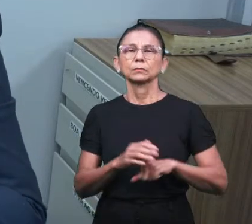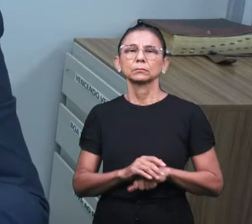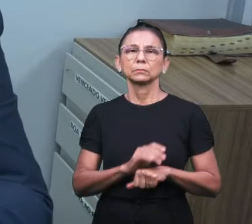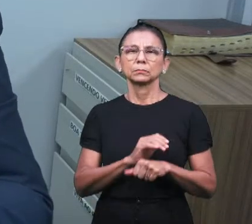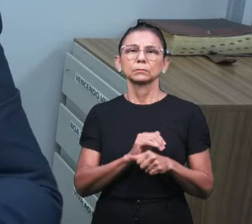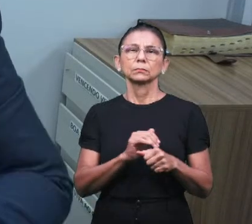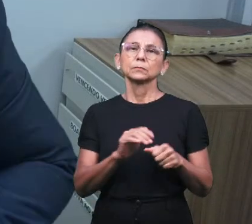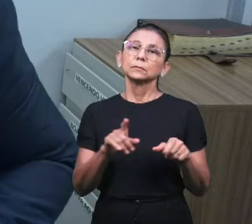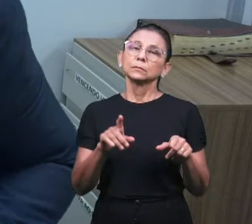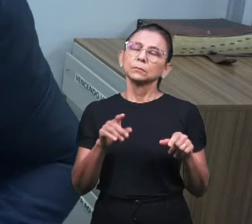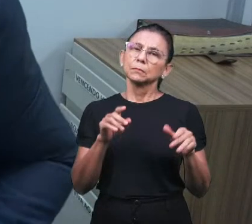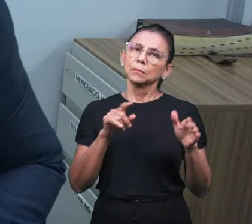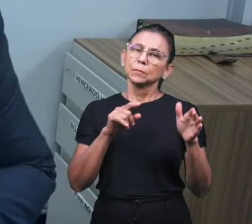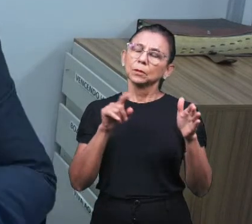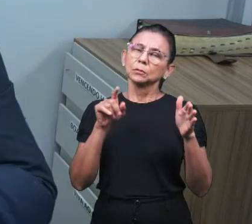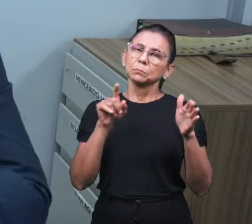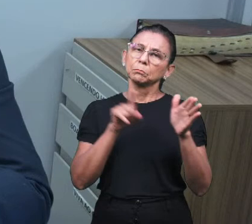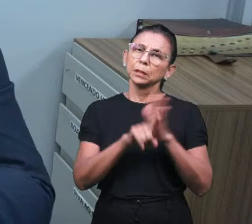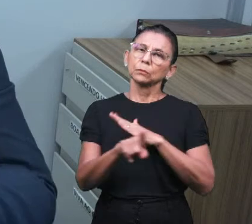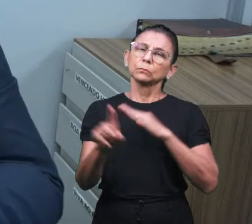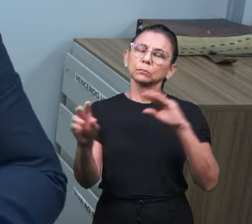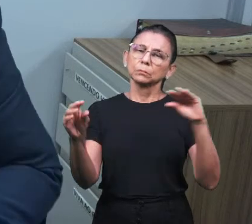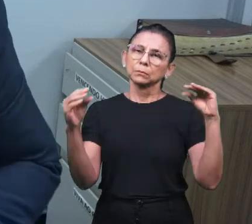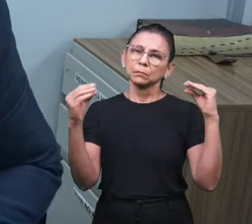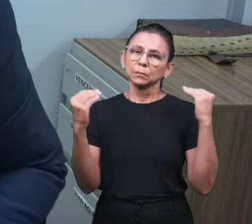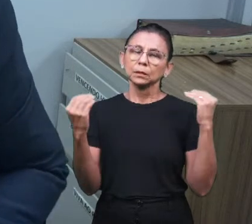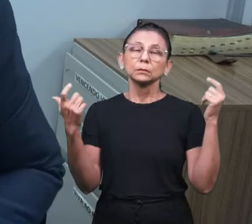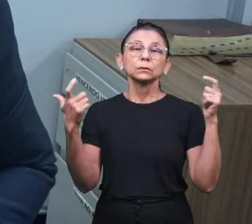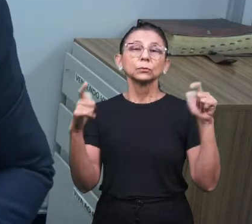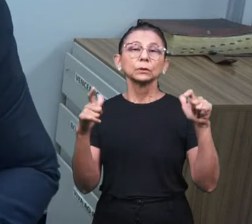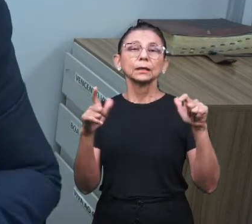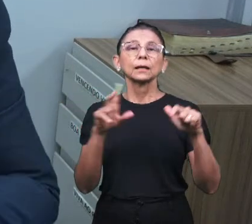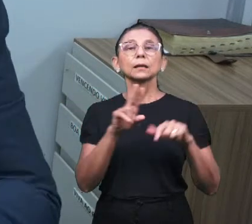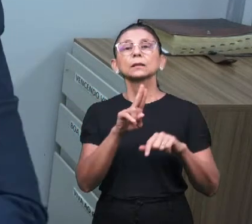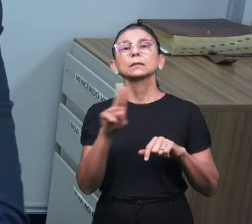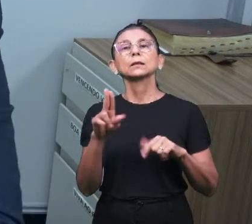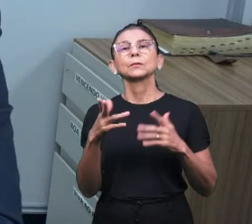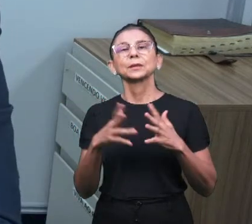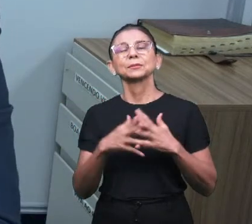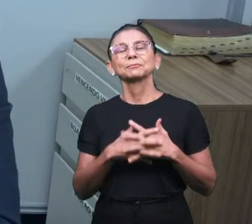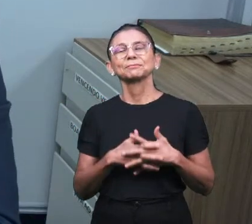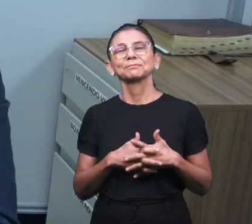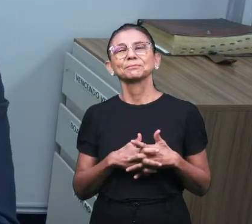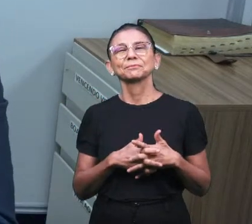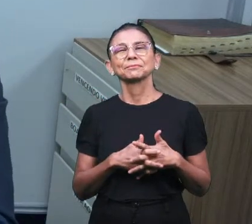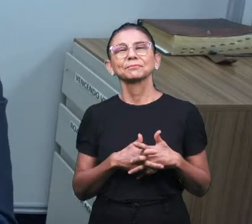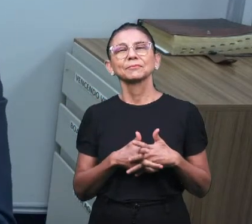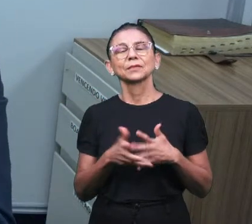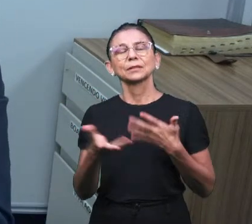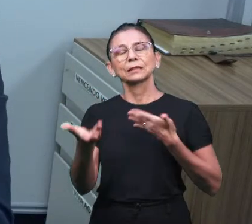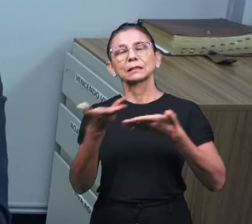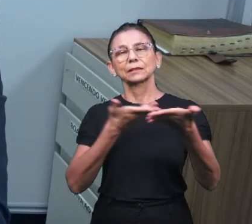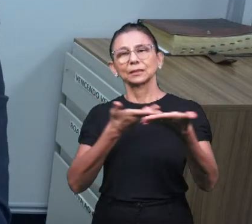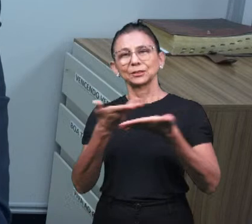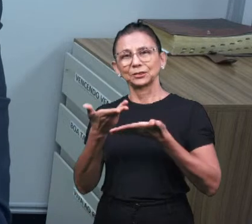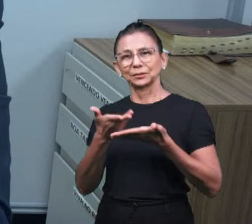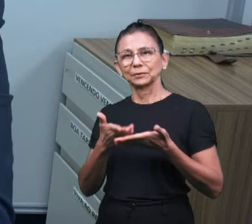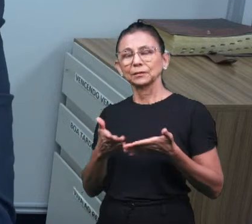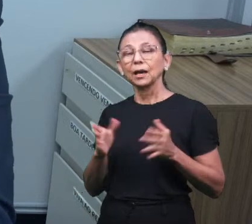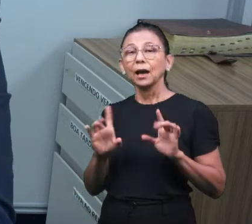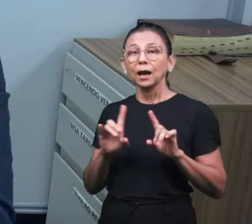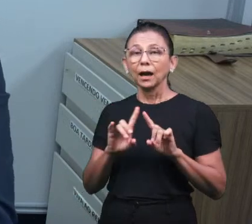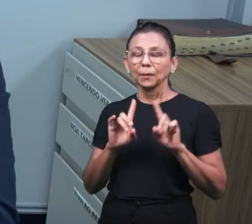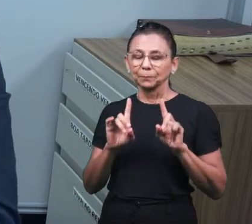então coloque de onde você é e o seu nome, que a gente já nós vamos interagir com você. Falar em